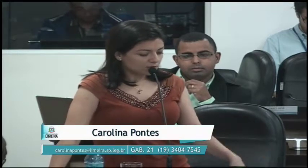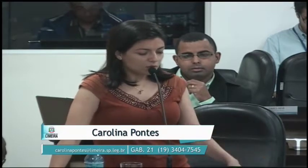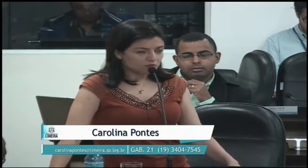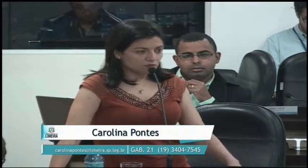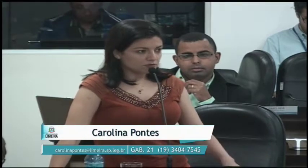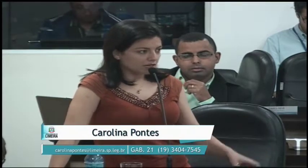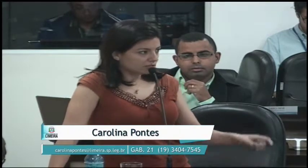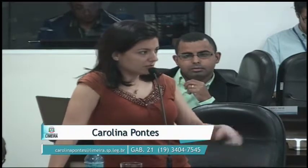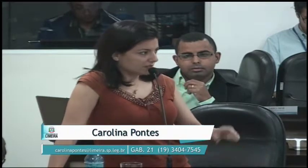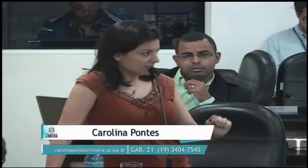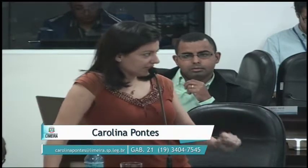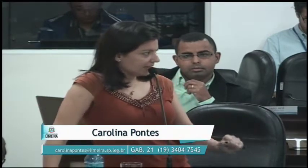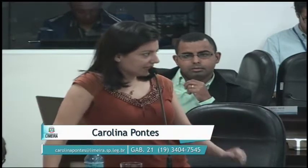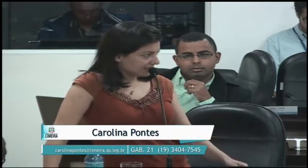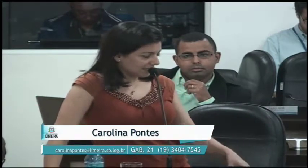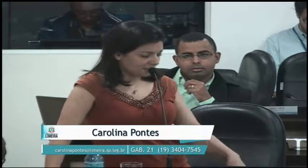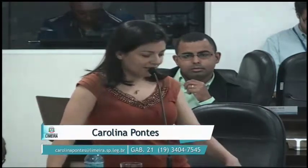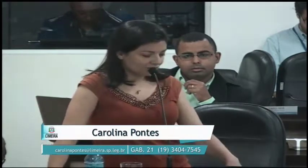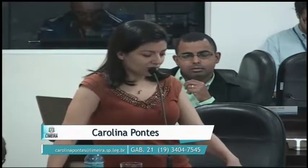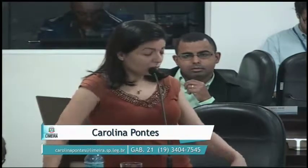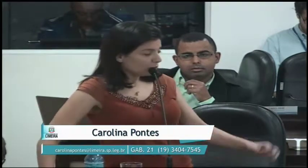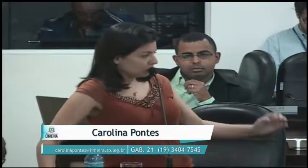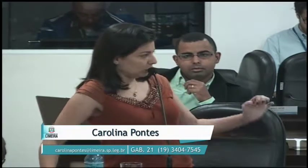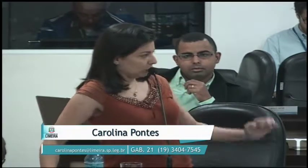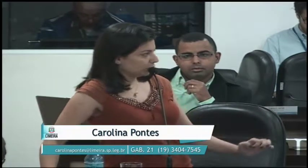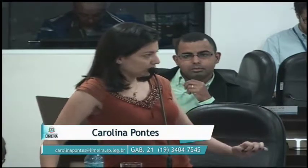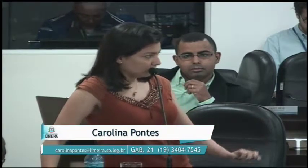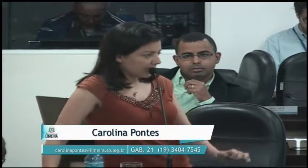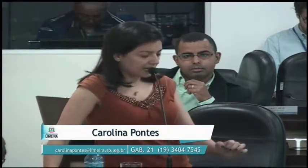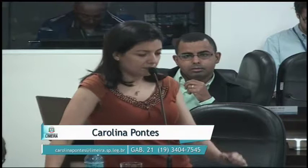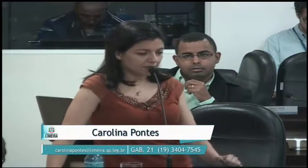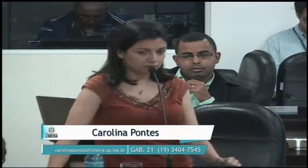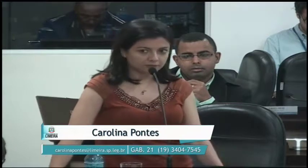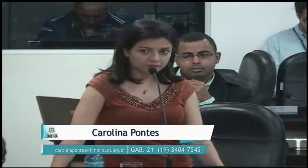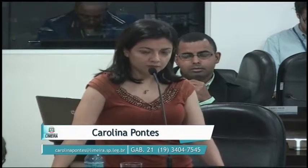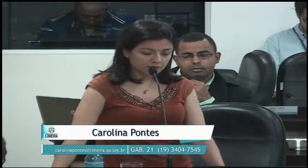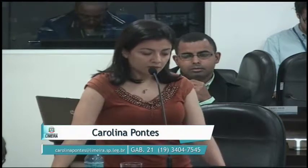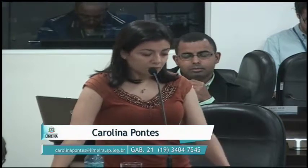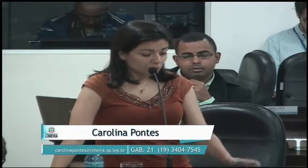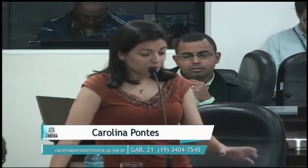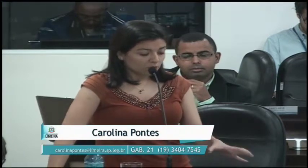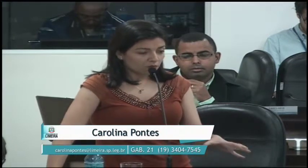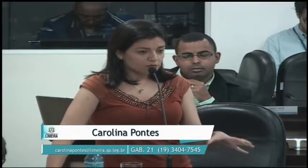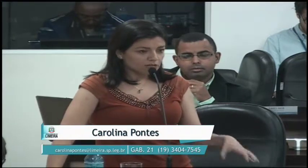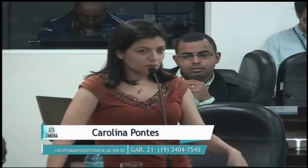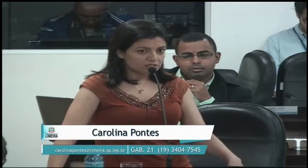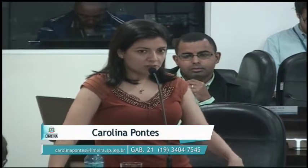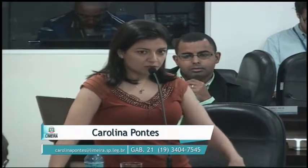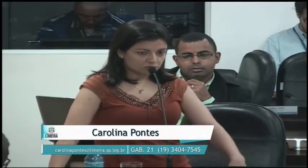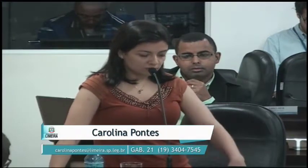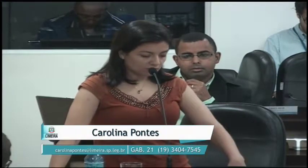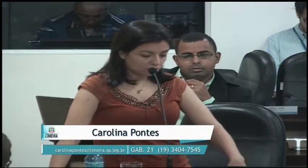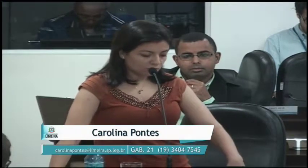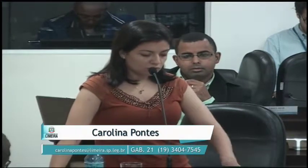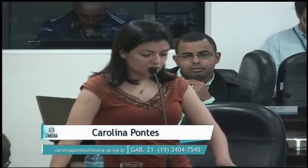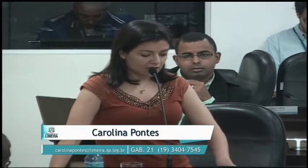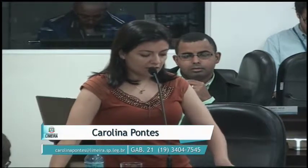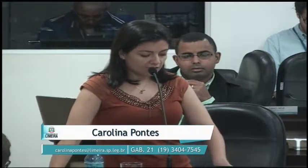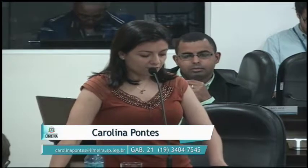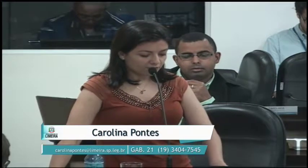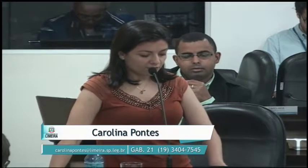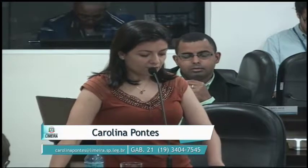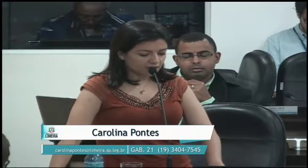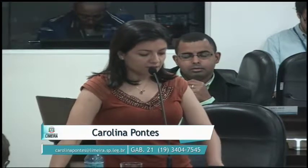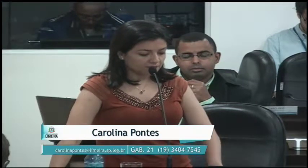de fazer algumas considerações acerca dessa temática, muito oportuno o requerimento, porque o Conselho Municipal da Juventude,